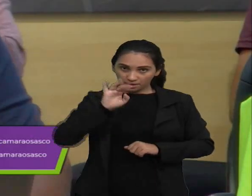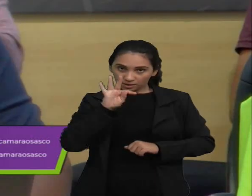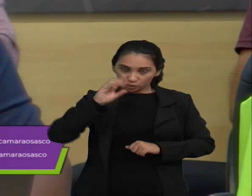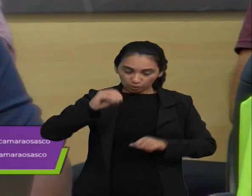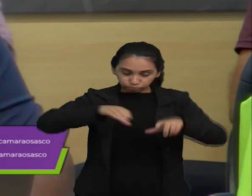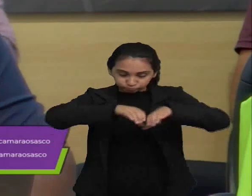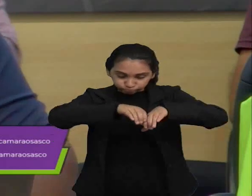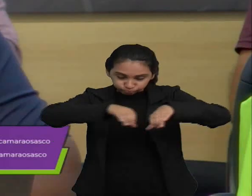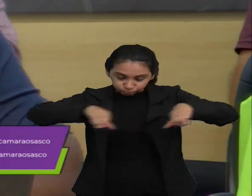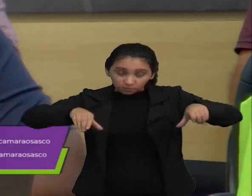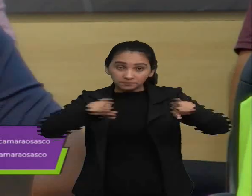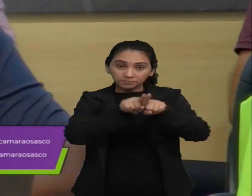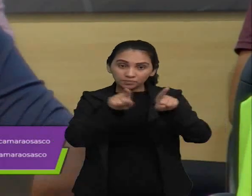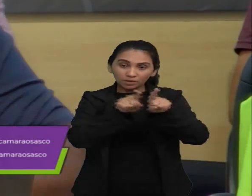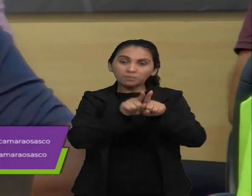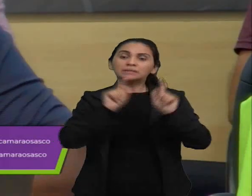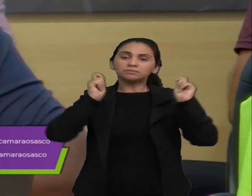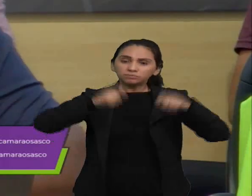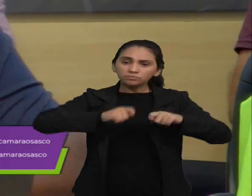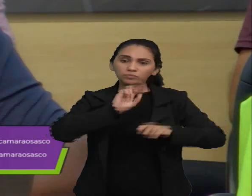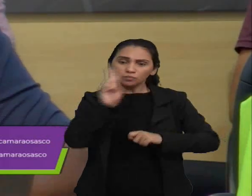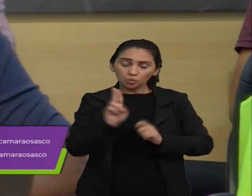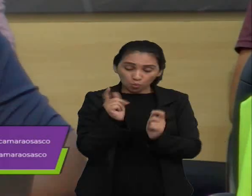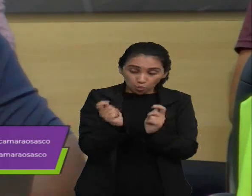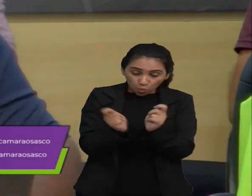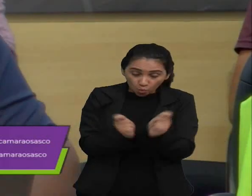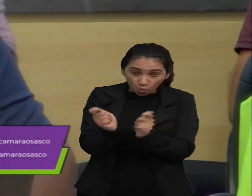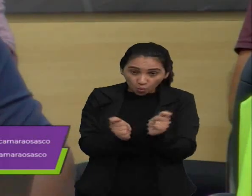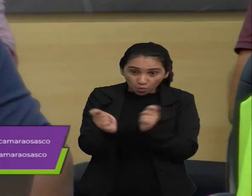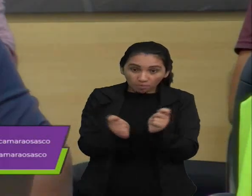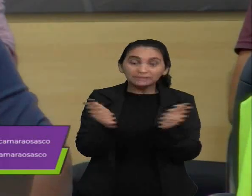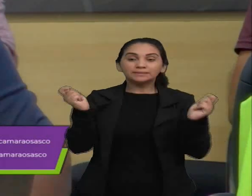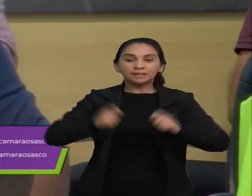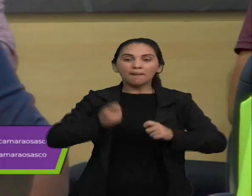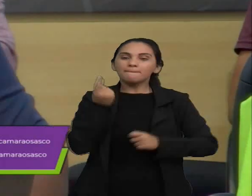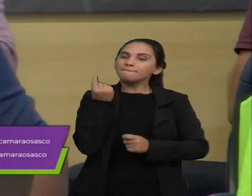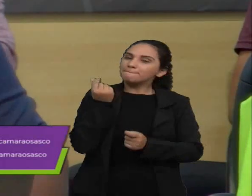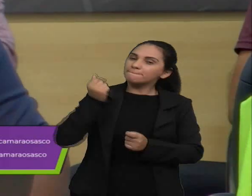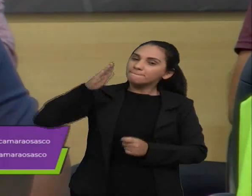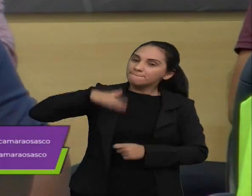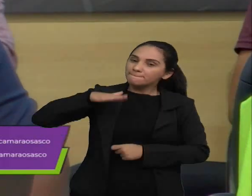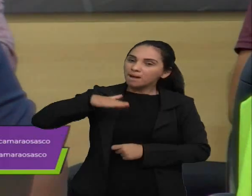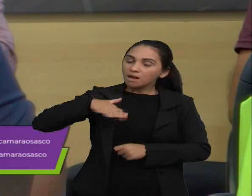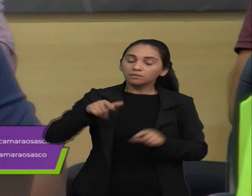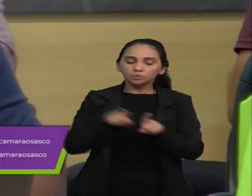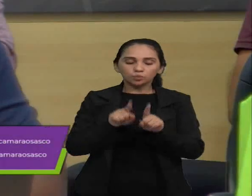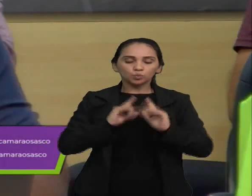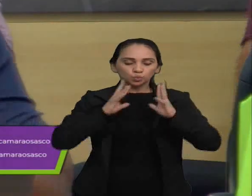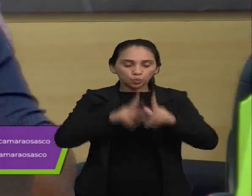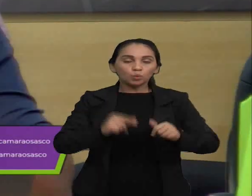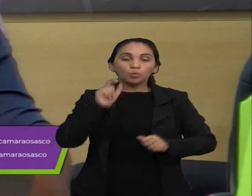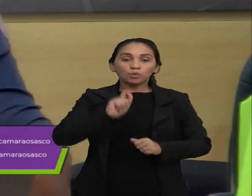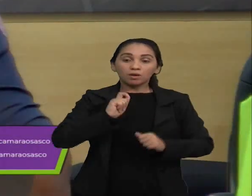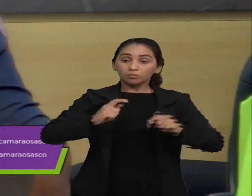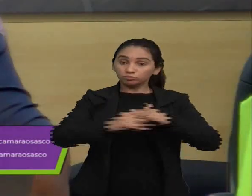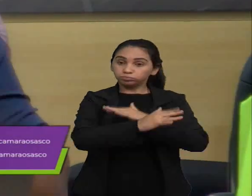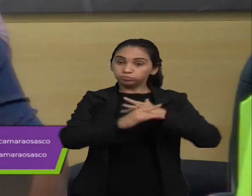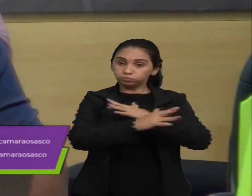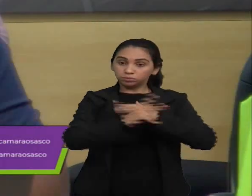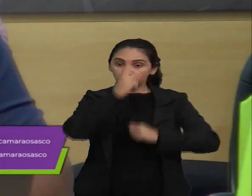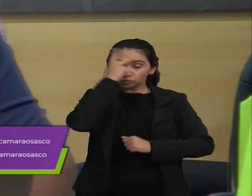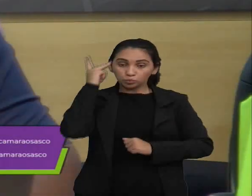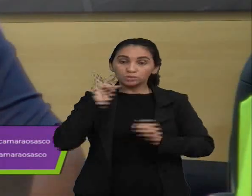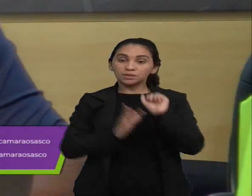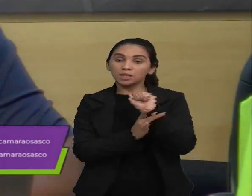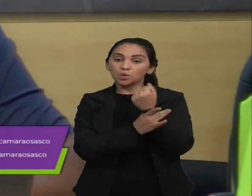soluções disponíveis, física e economicamente acessíveis em todas as esferas da cidade, de forma